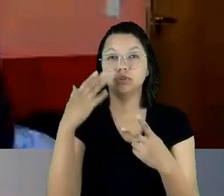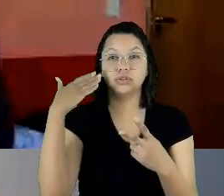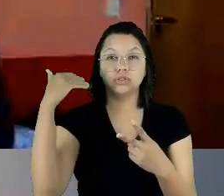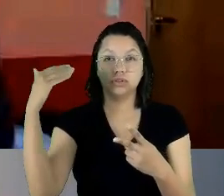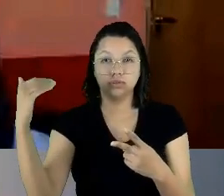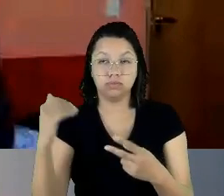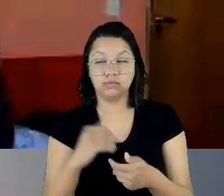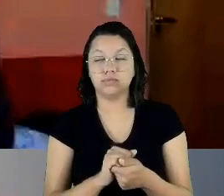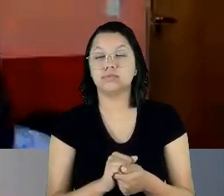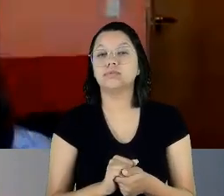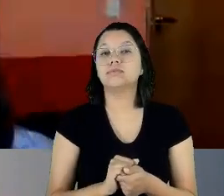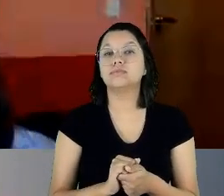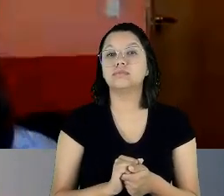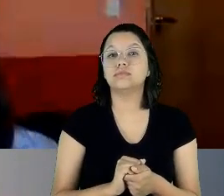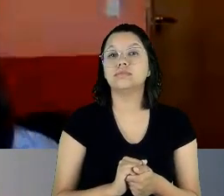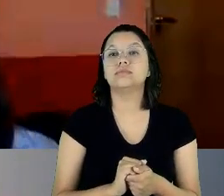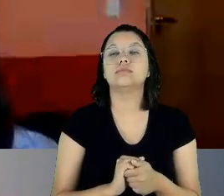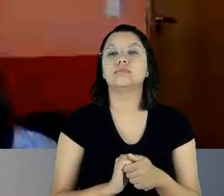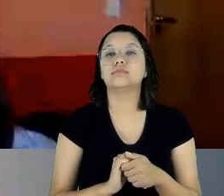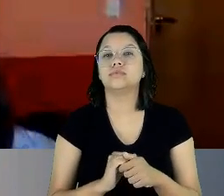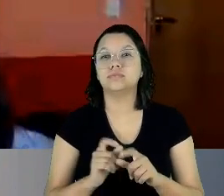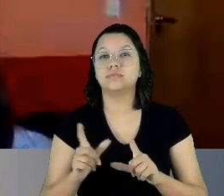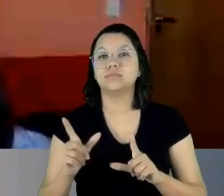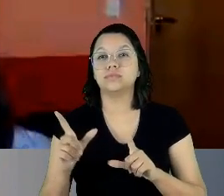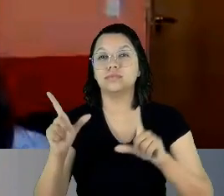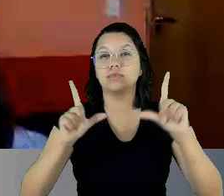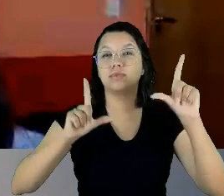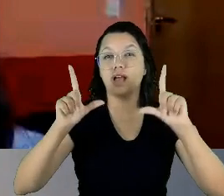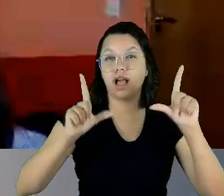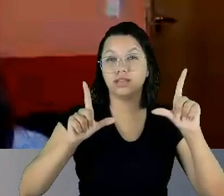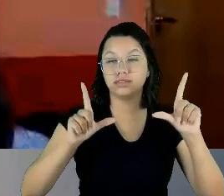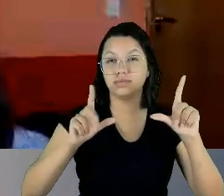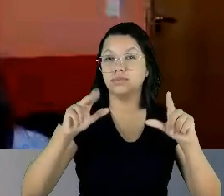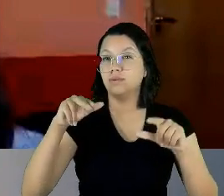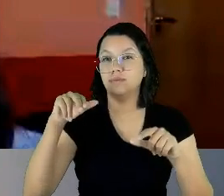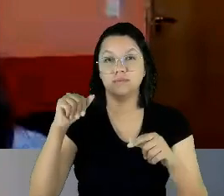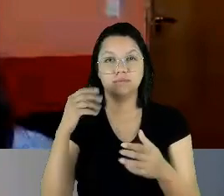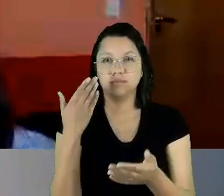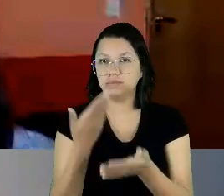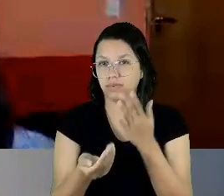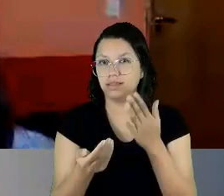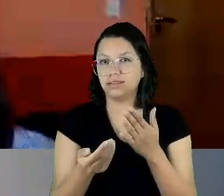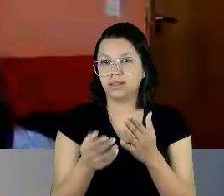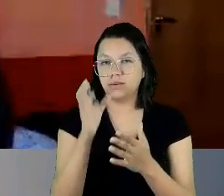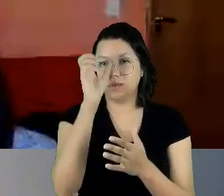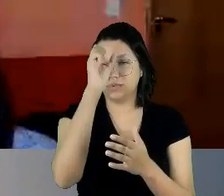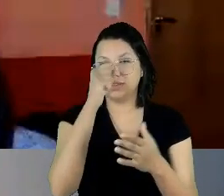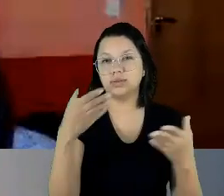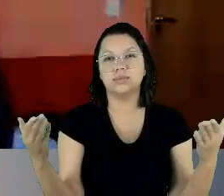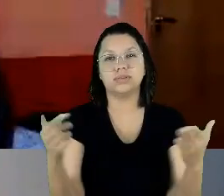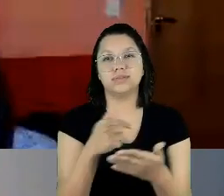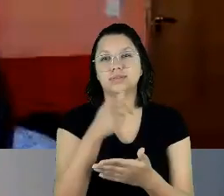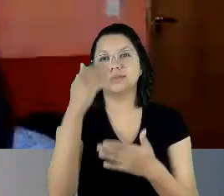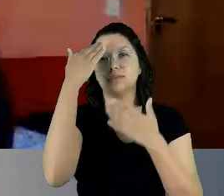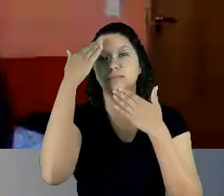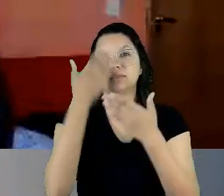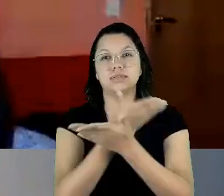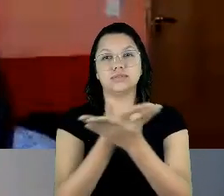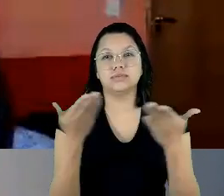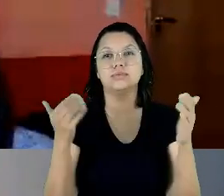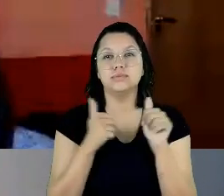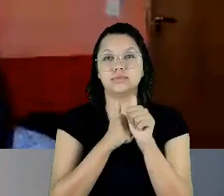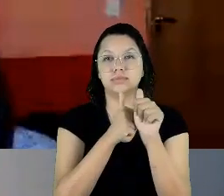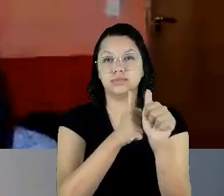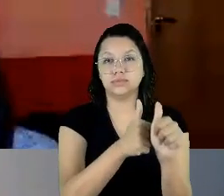Elza Soares. Uma programação imperdível e conectada com o aprendizado dessa semana. Então é isso, agradeço a todos